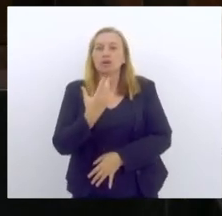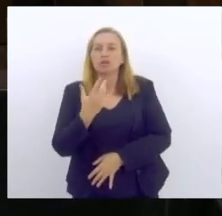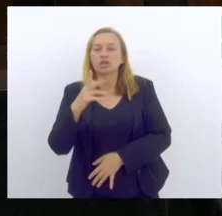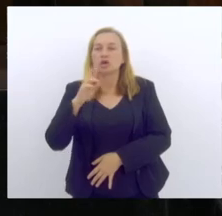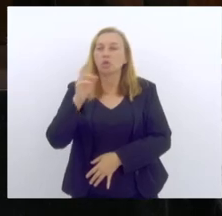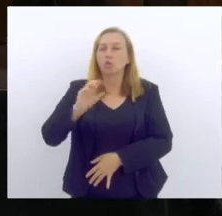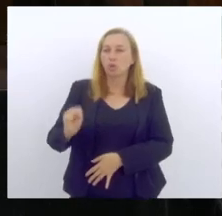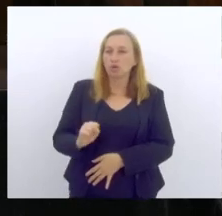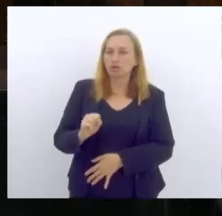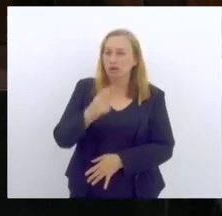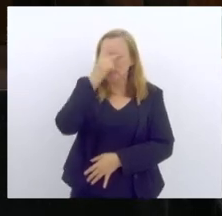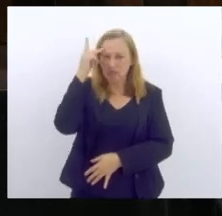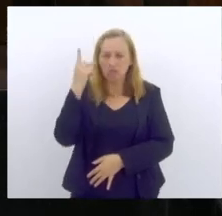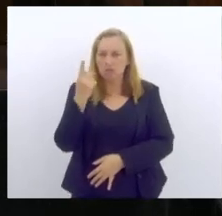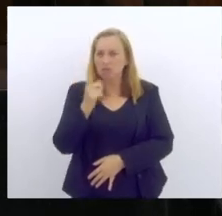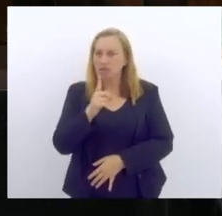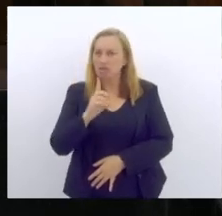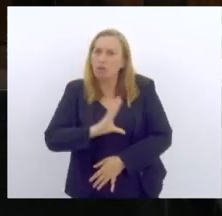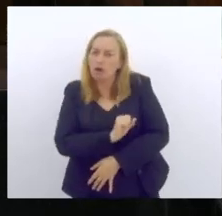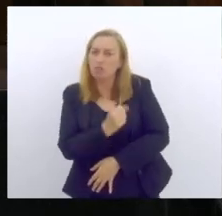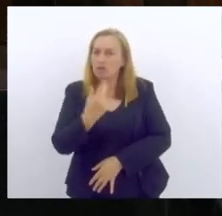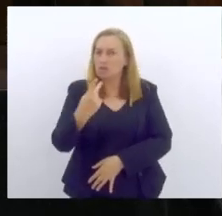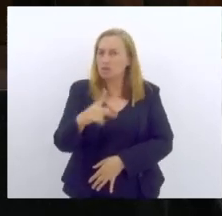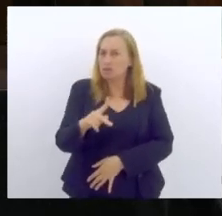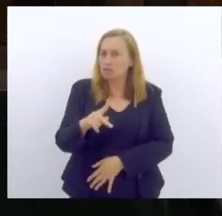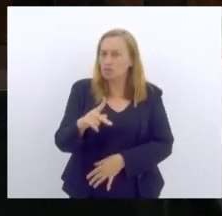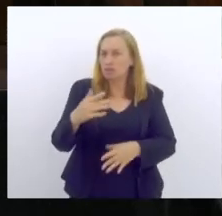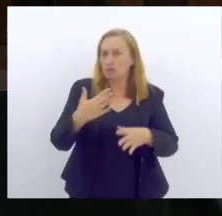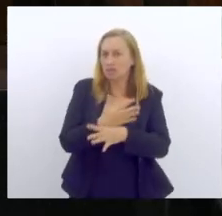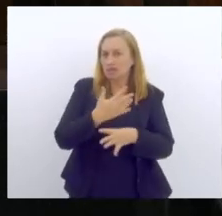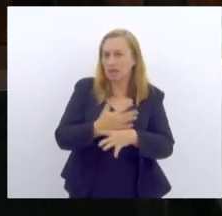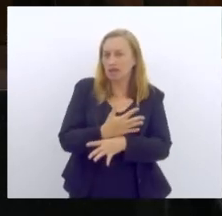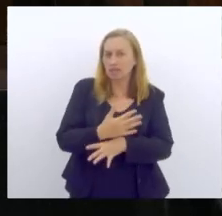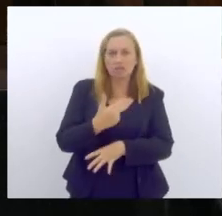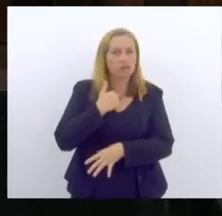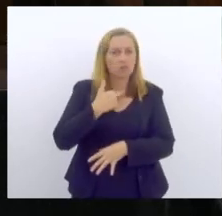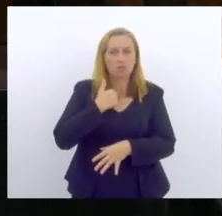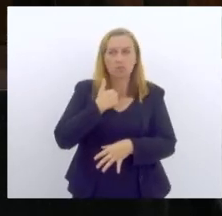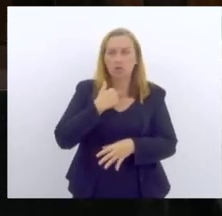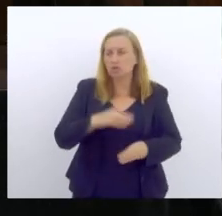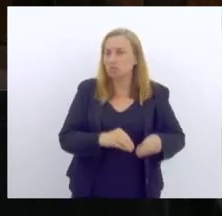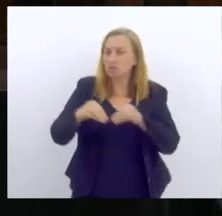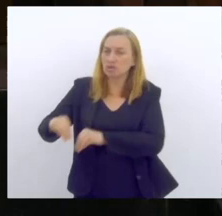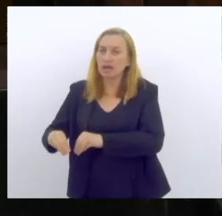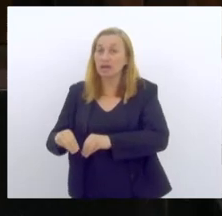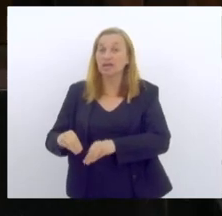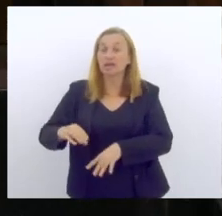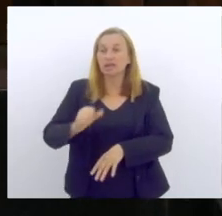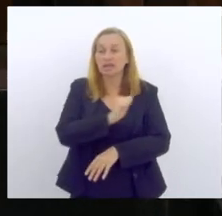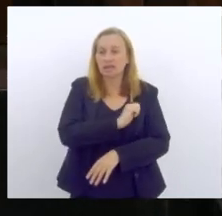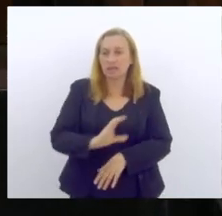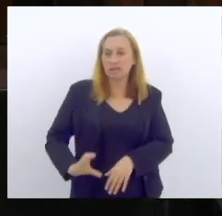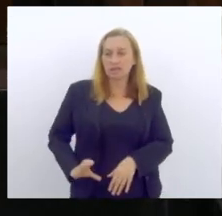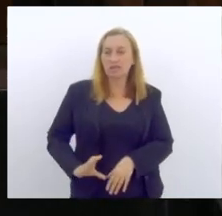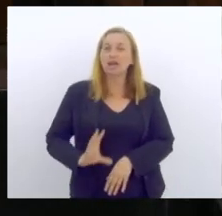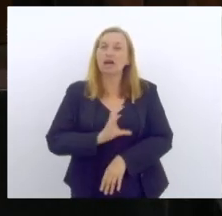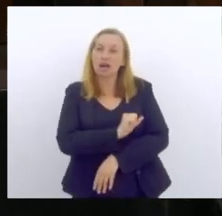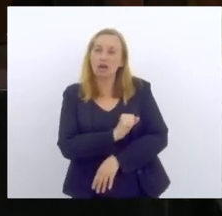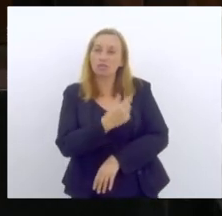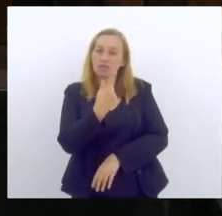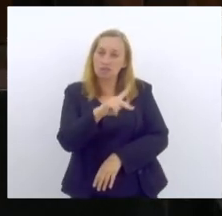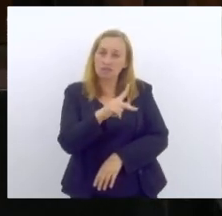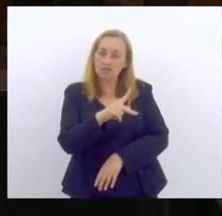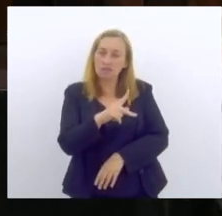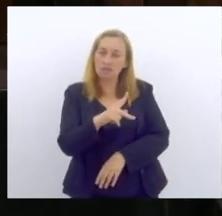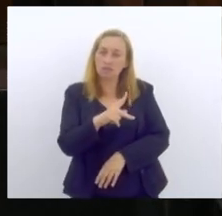não ama a sua própria Aldeia não pode querer se aventurar no universo e André Siciliano ama sua Aldeia ama